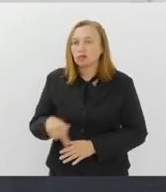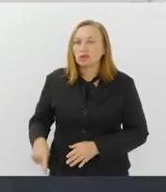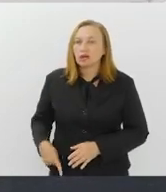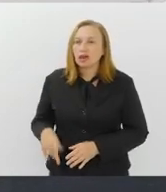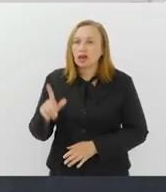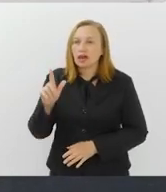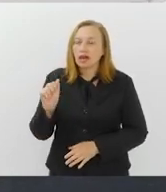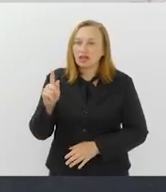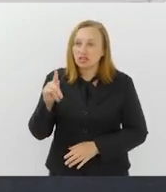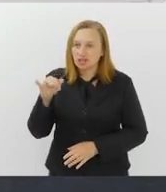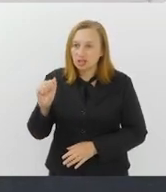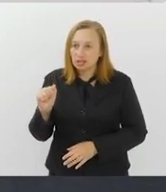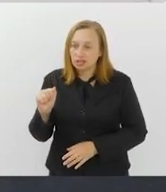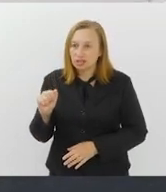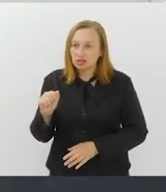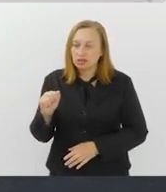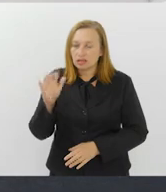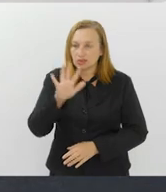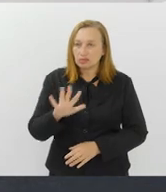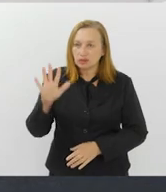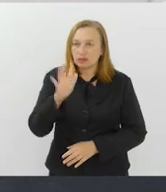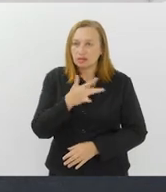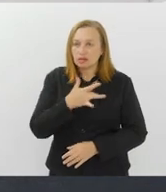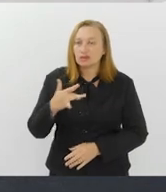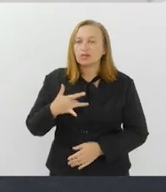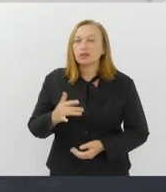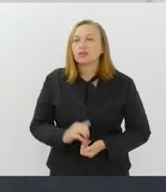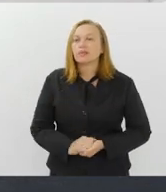Agência Nacional de Saúde.